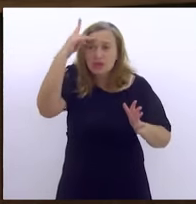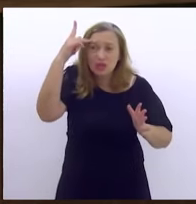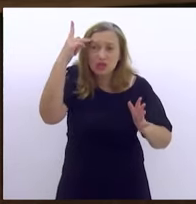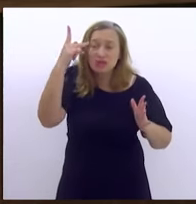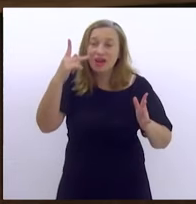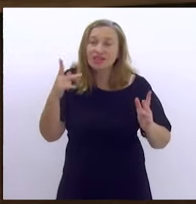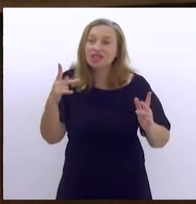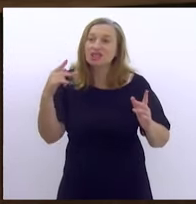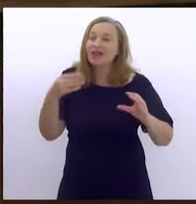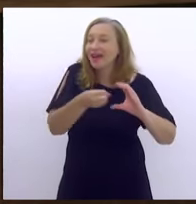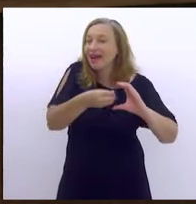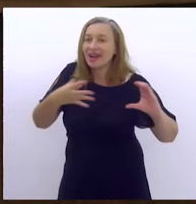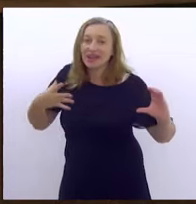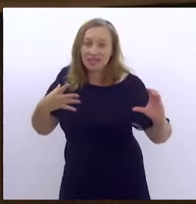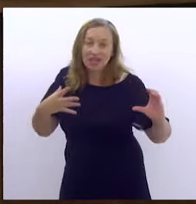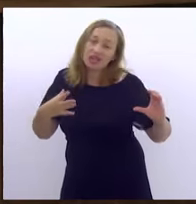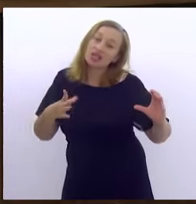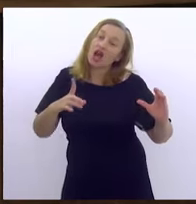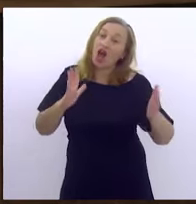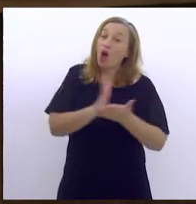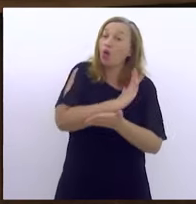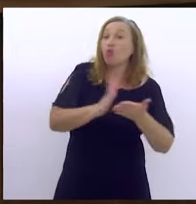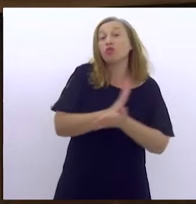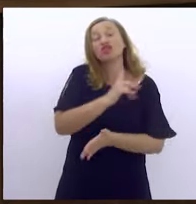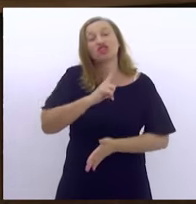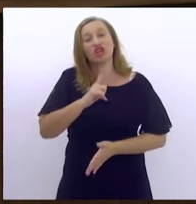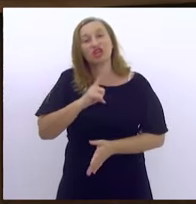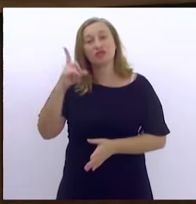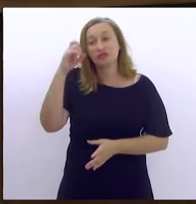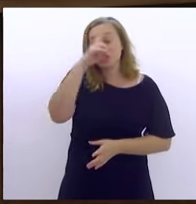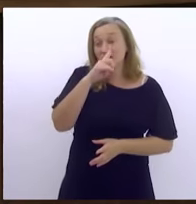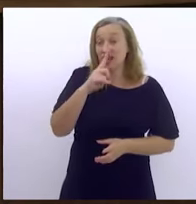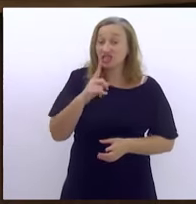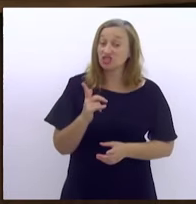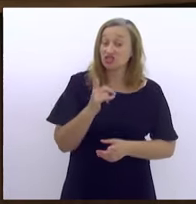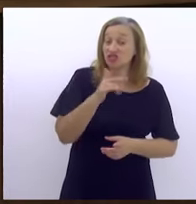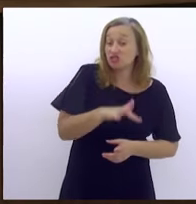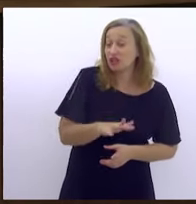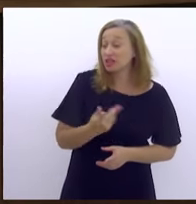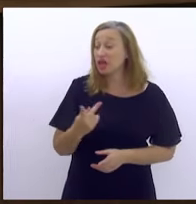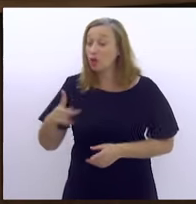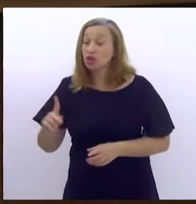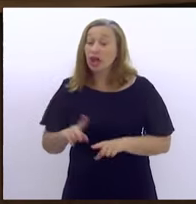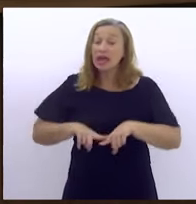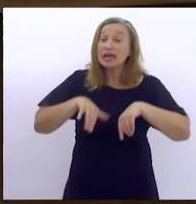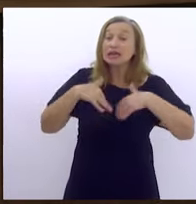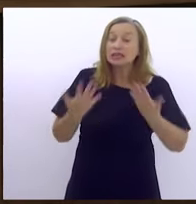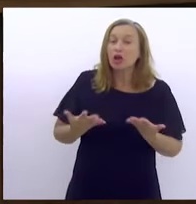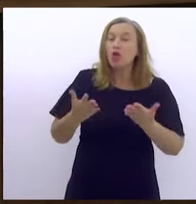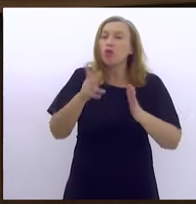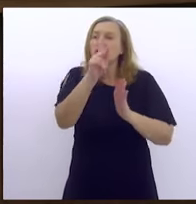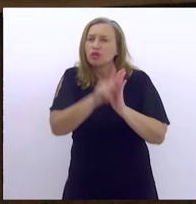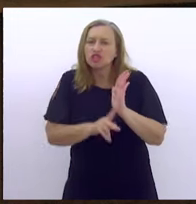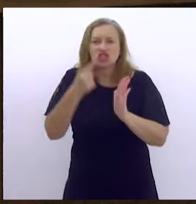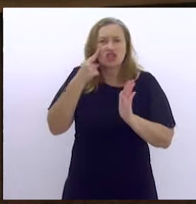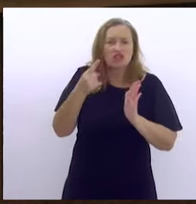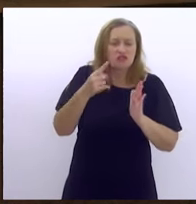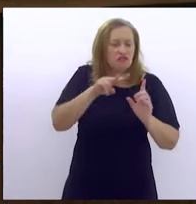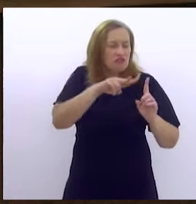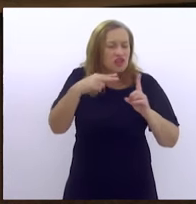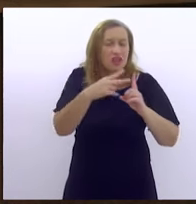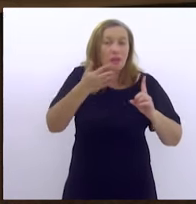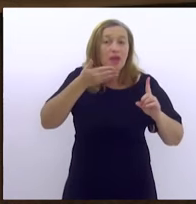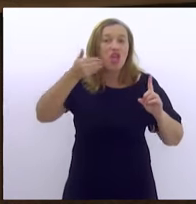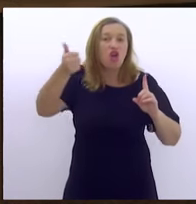sua dificuldade, umas pessoas têm mais facilidade. Então, com esse projeto, a gente visa melhorar